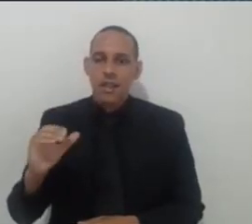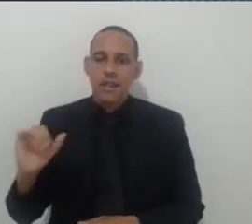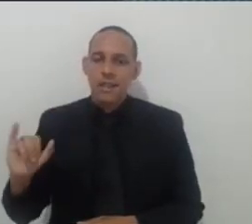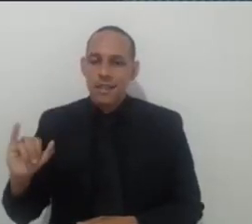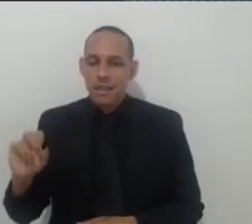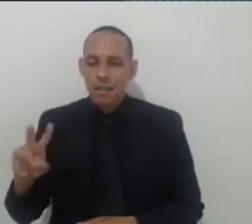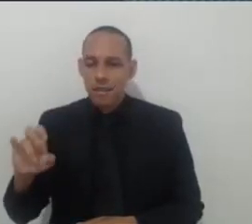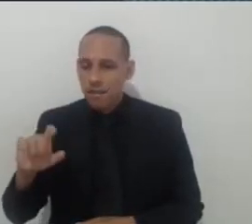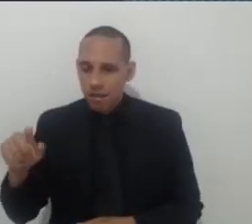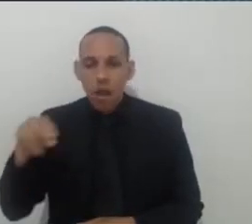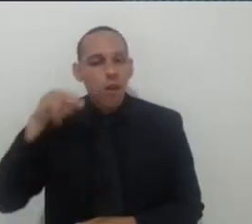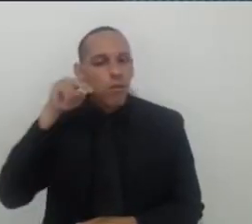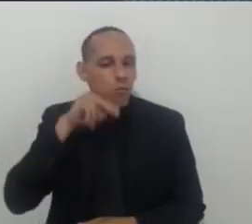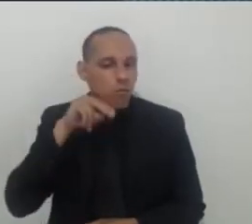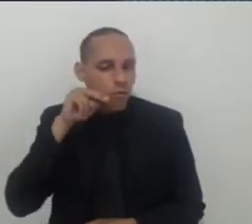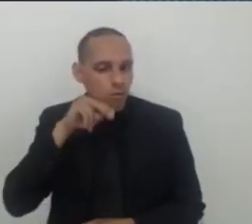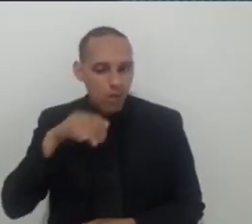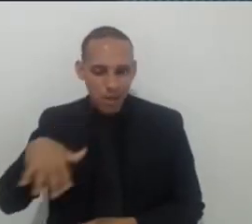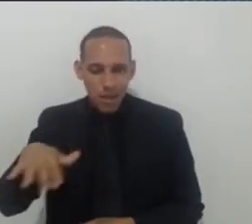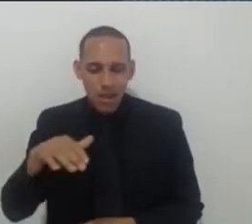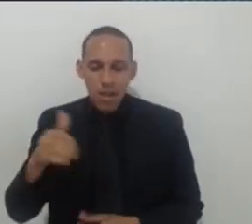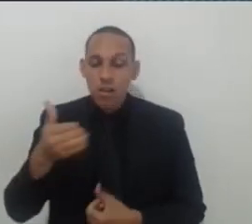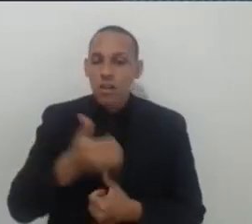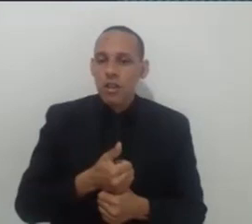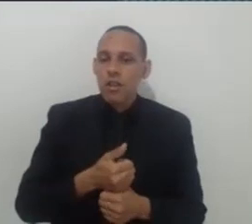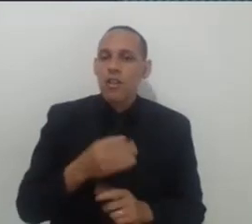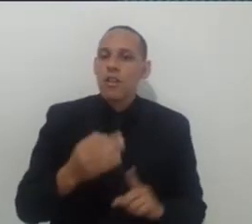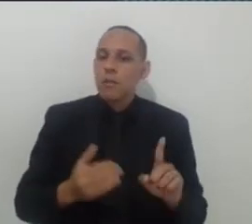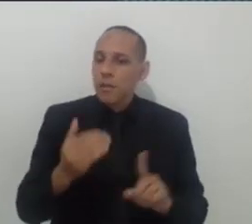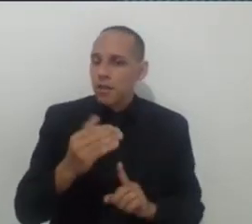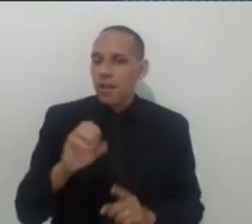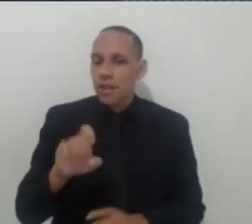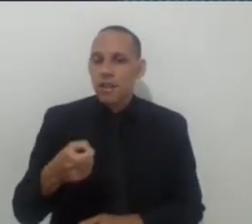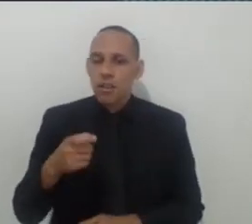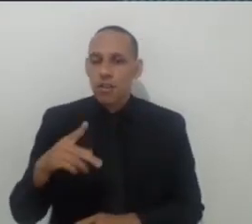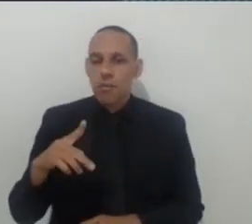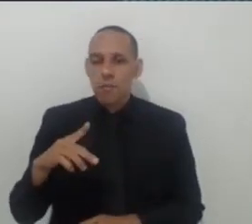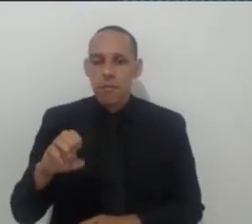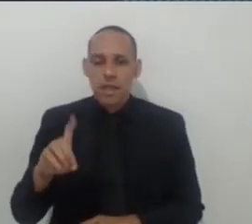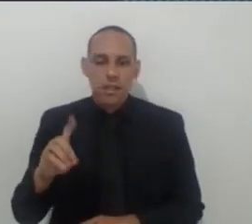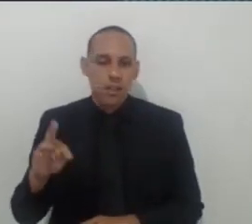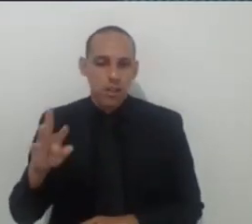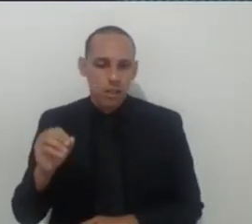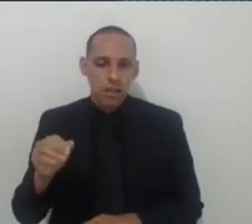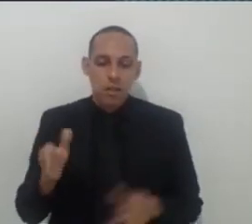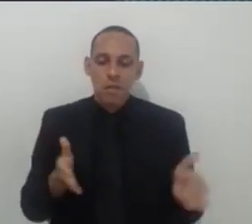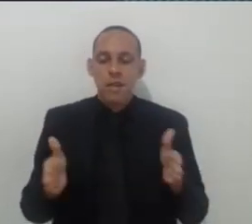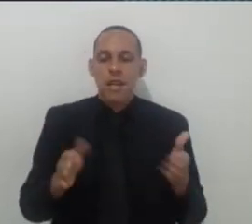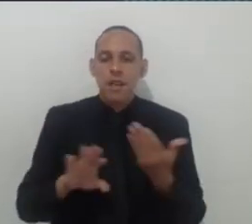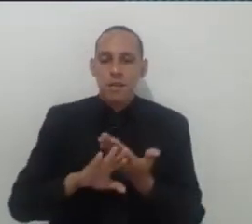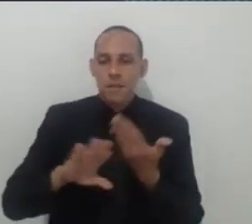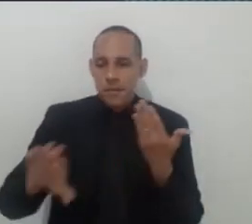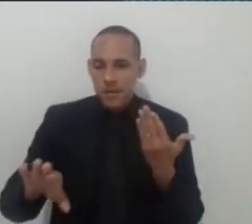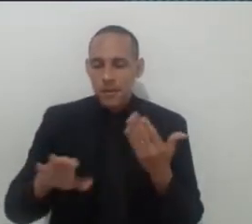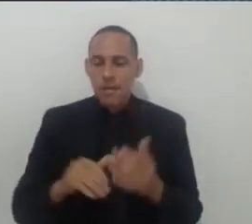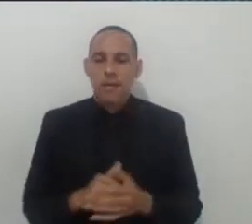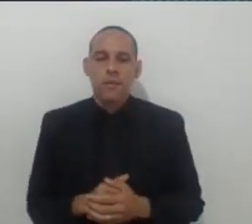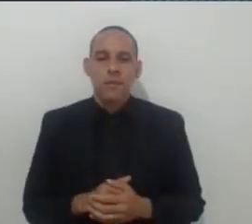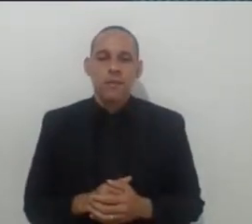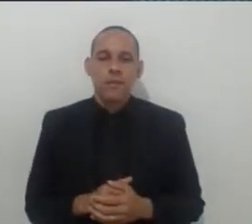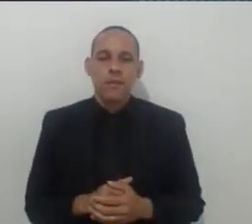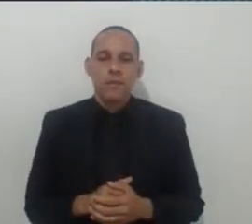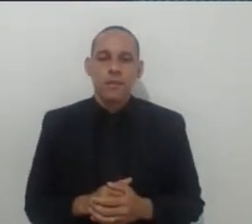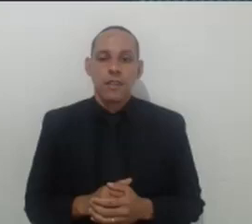Natal, para substituir o desembargador expedito durante o período em que estiver afastado de suas funções a partir